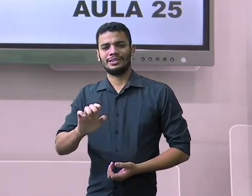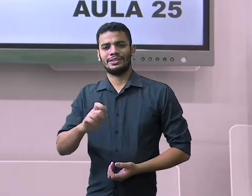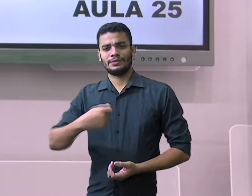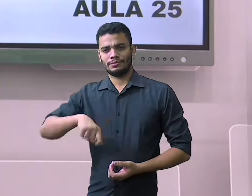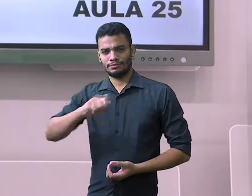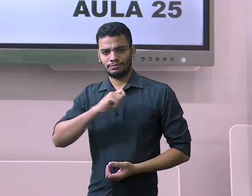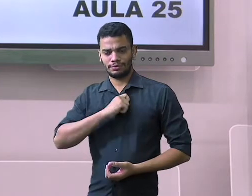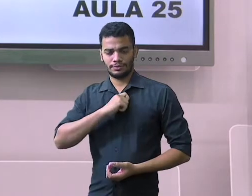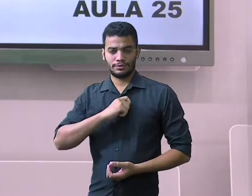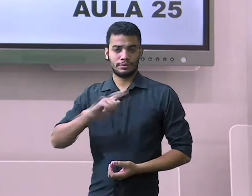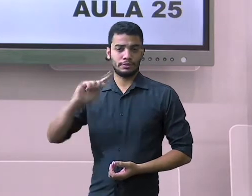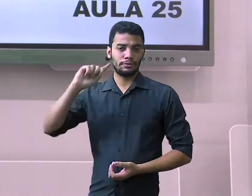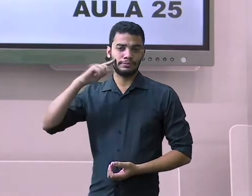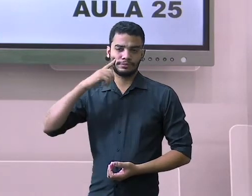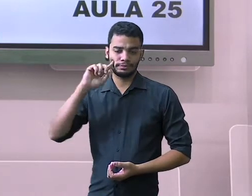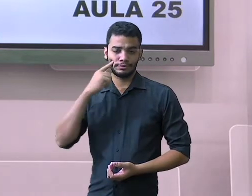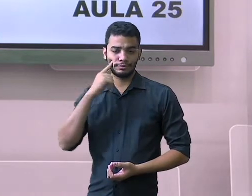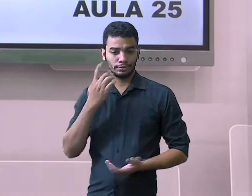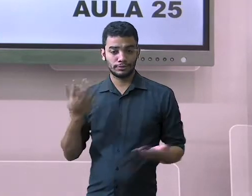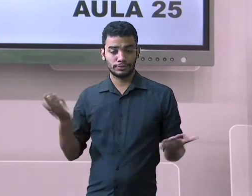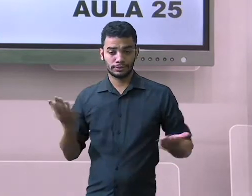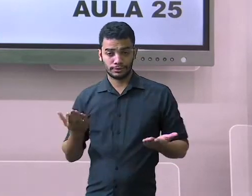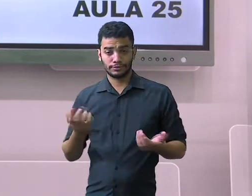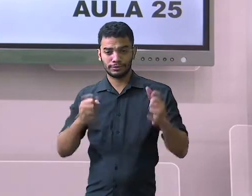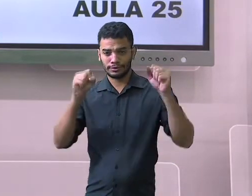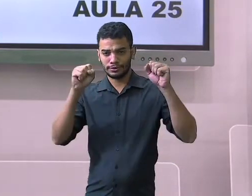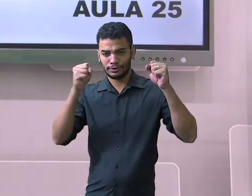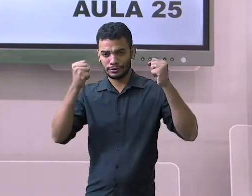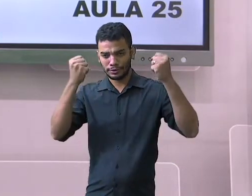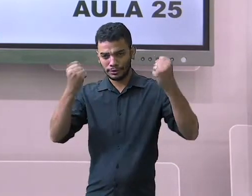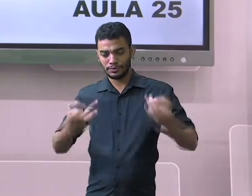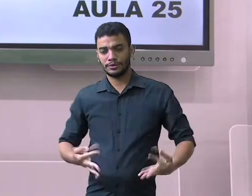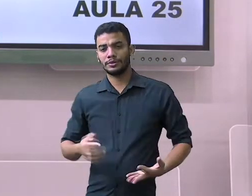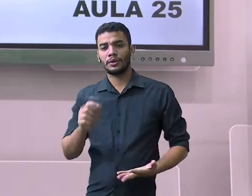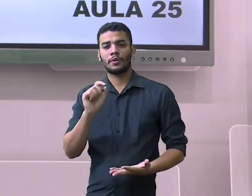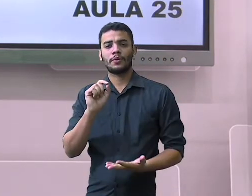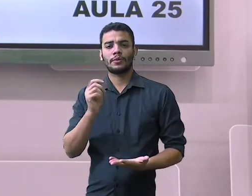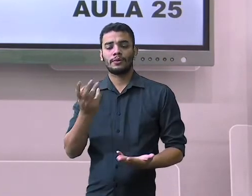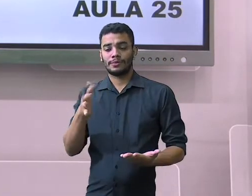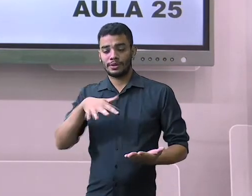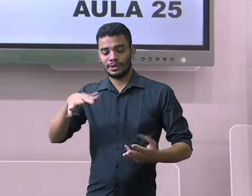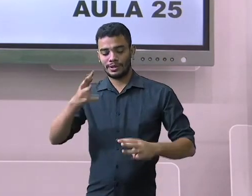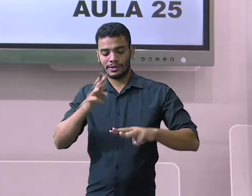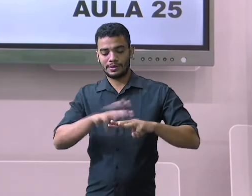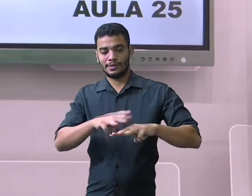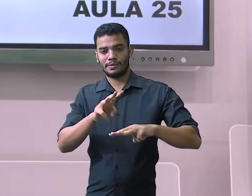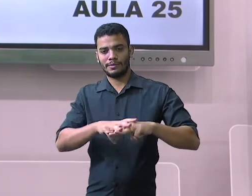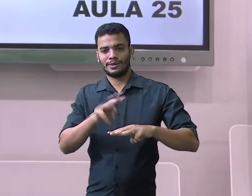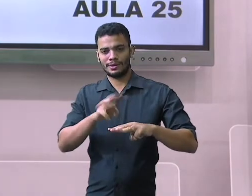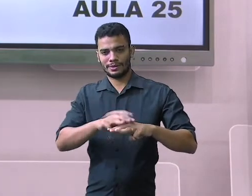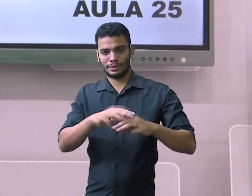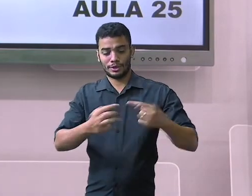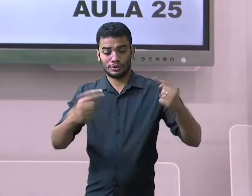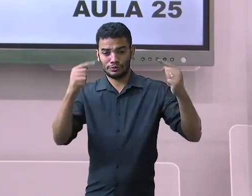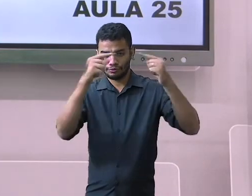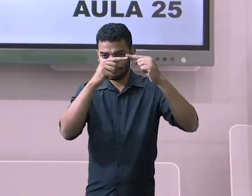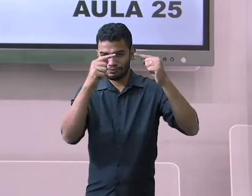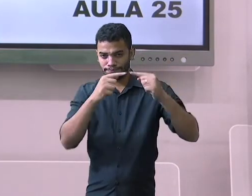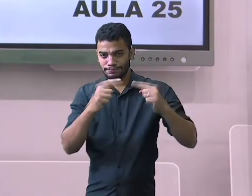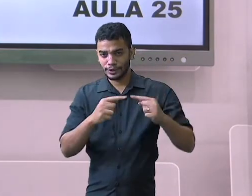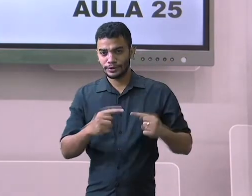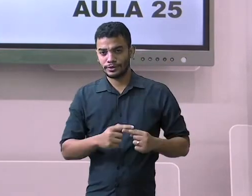as classificações das frações dentro do componente curricular de matemática. Bora